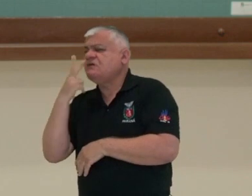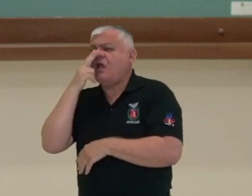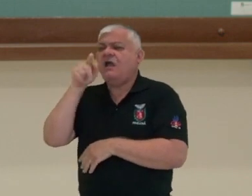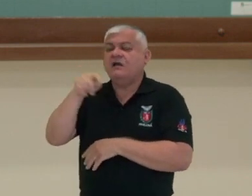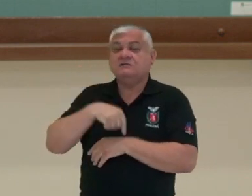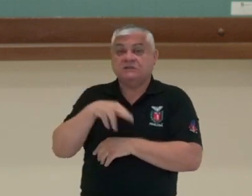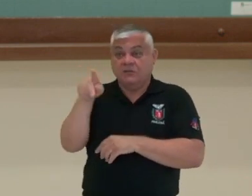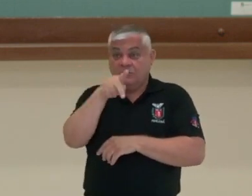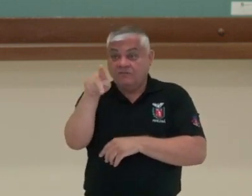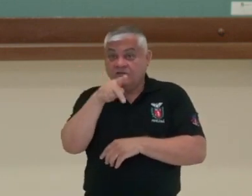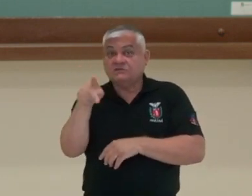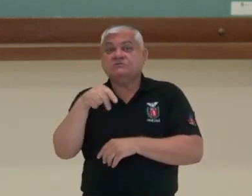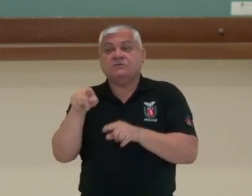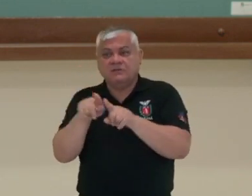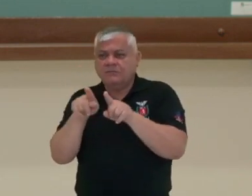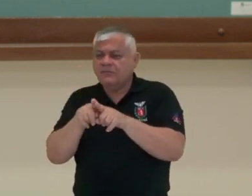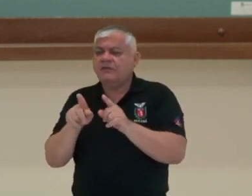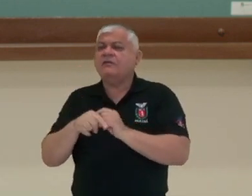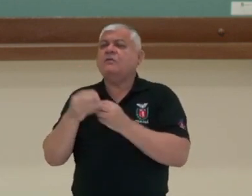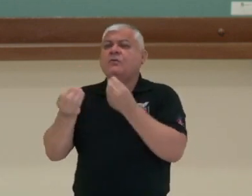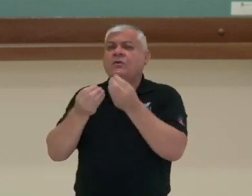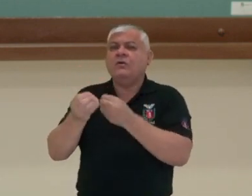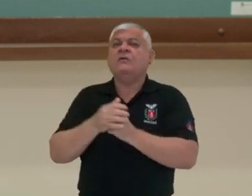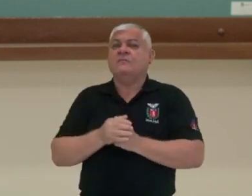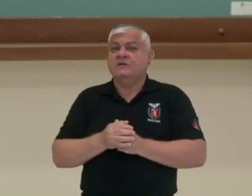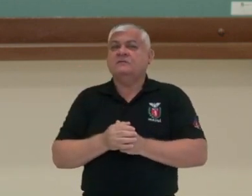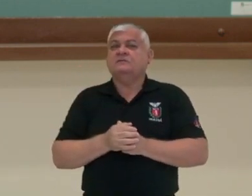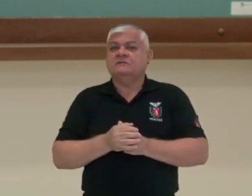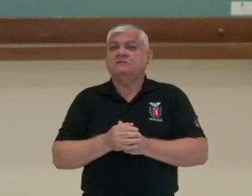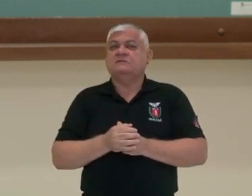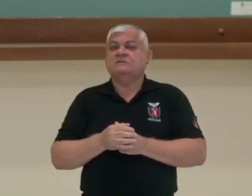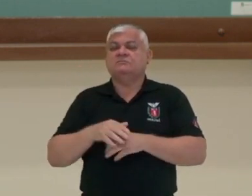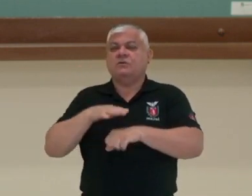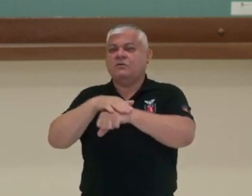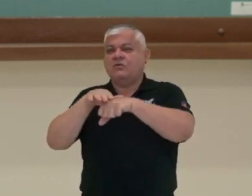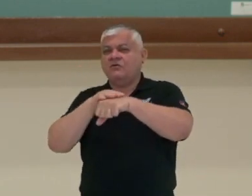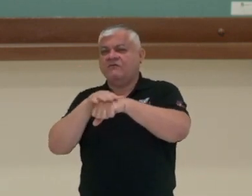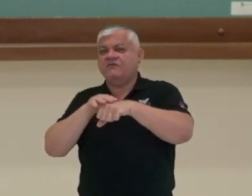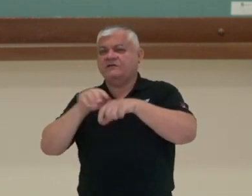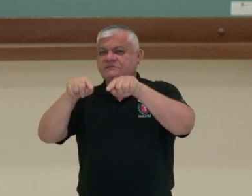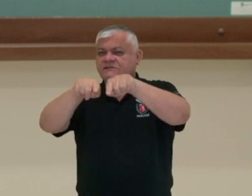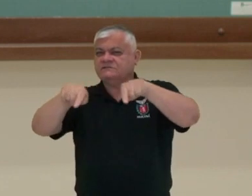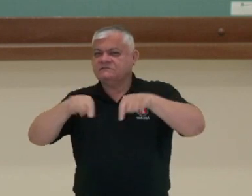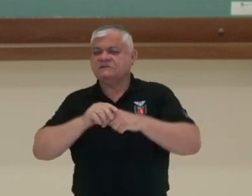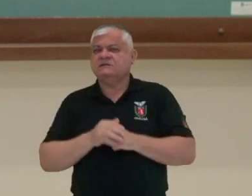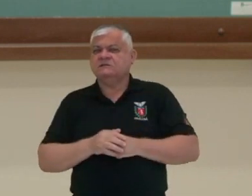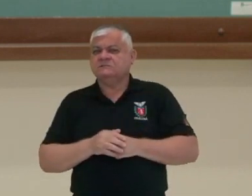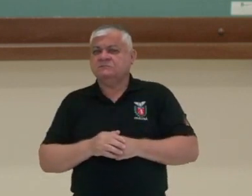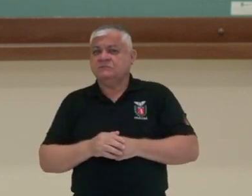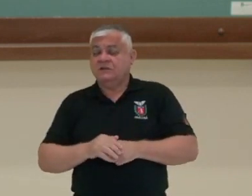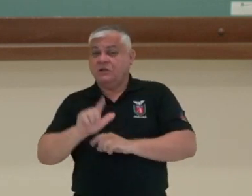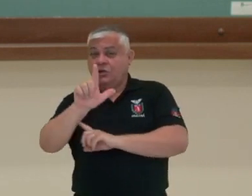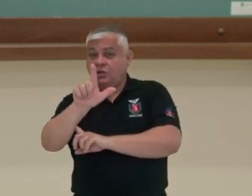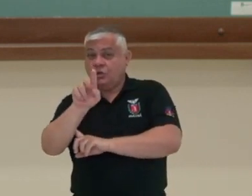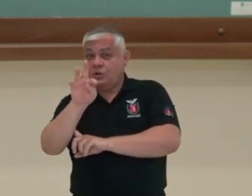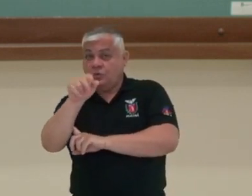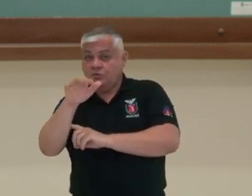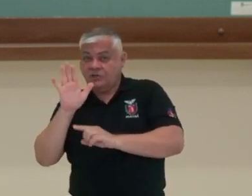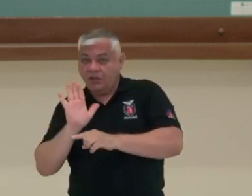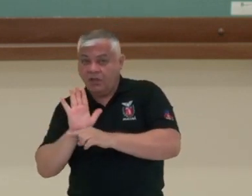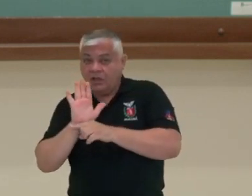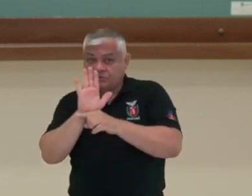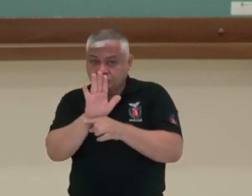tá certo? Que vocês debatam isso em sala de aula. Qual a contribuição que as lutas